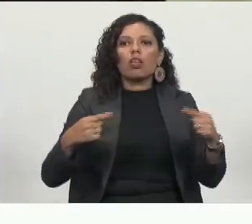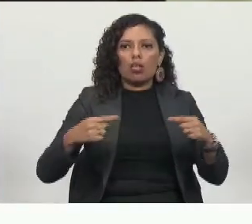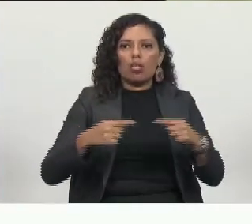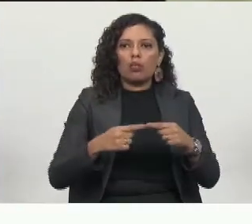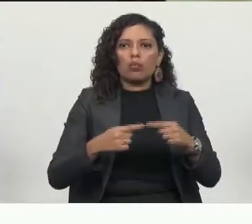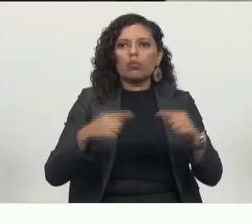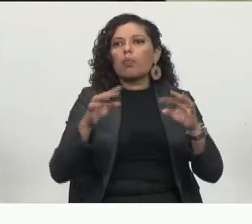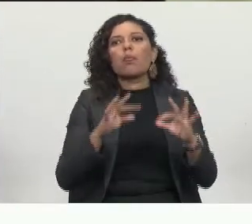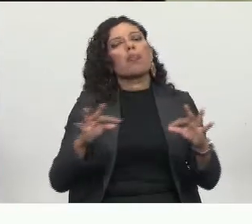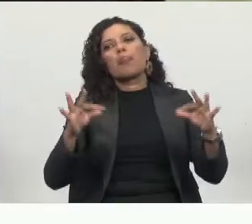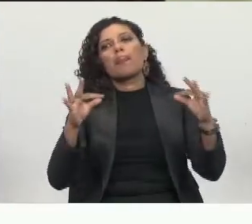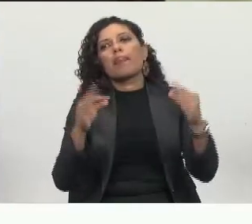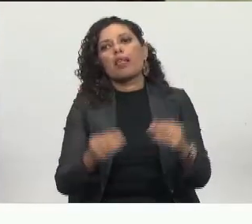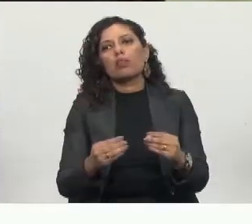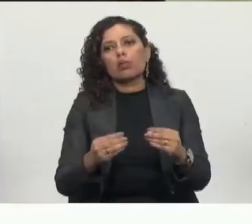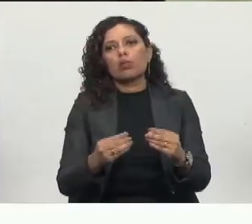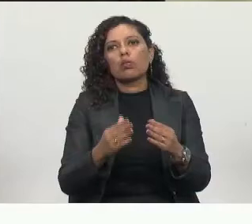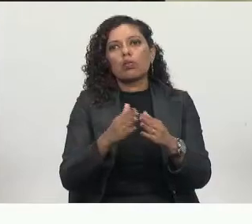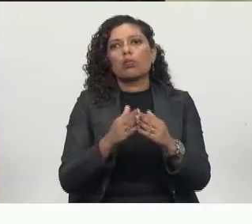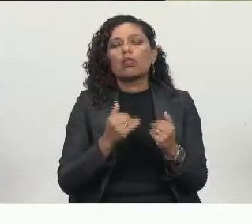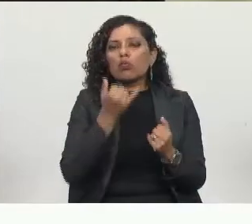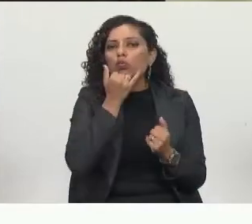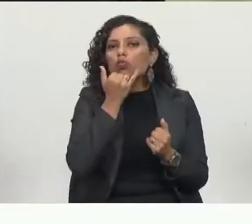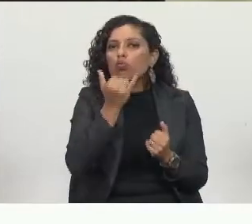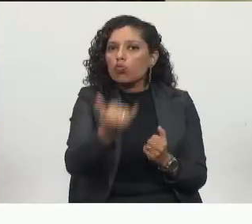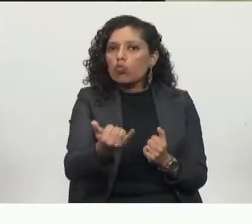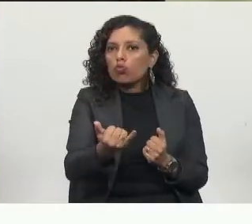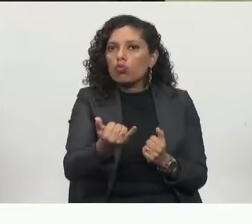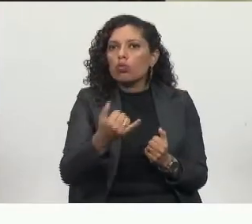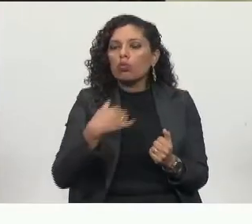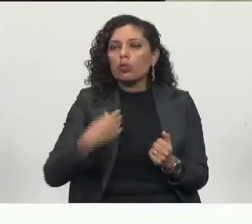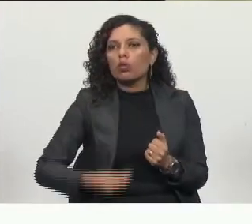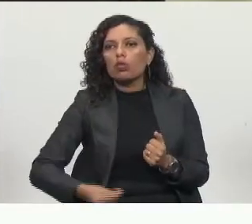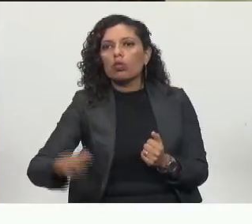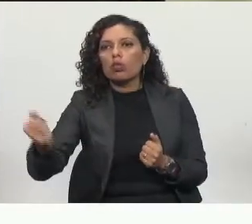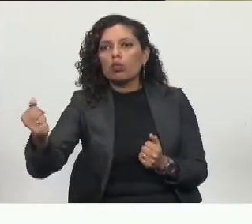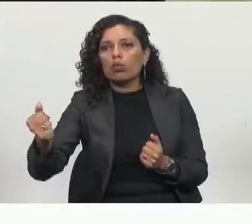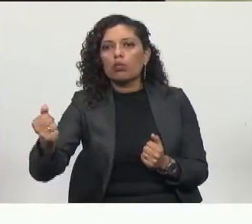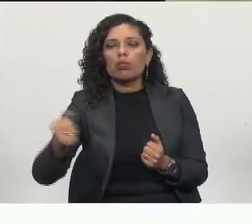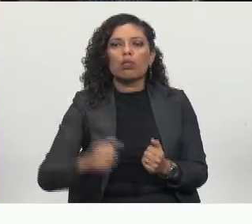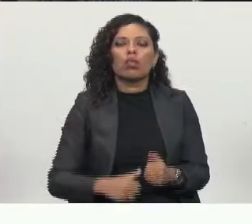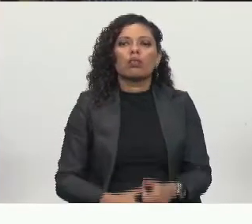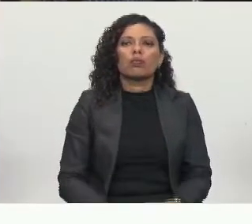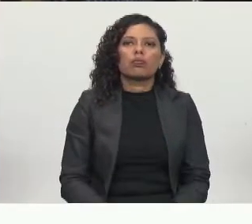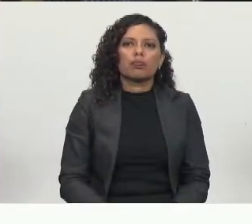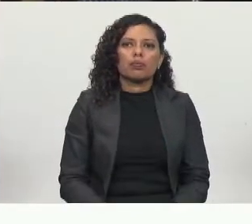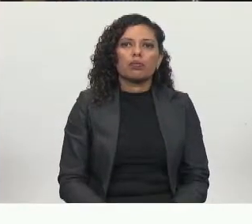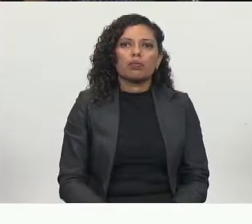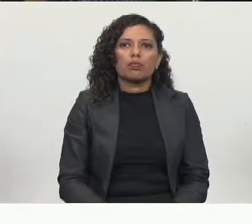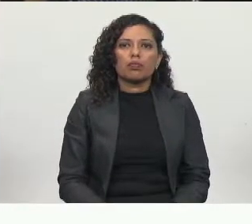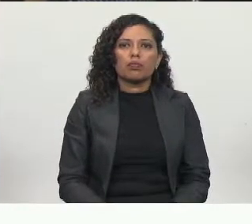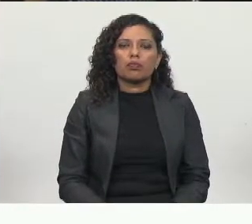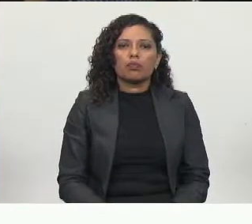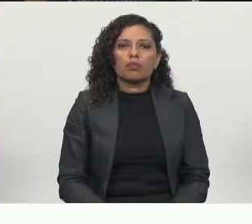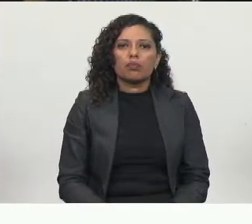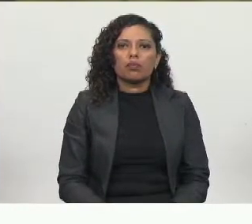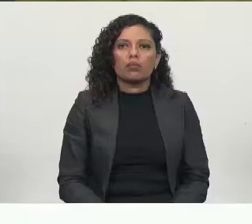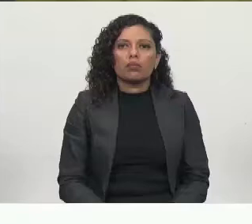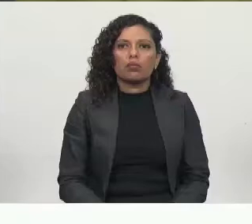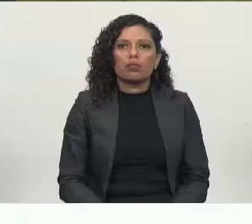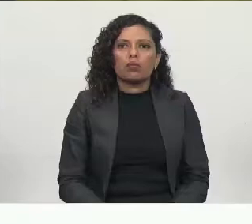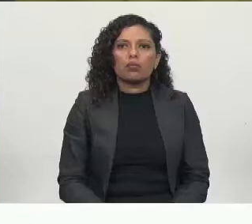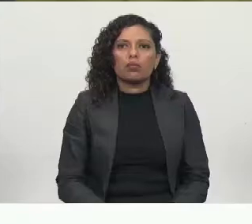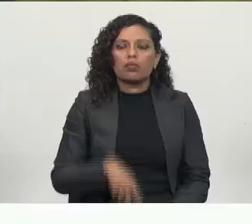Queria deixar essas considerações aqui, pedir desculpa pela minha saída, que eu tenho que sair, presidente. Bom, Bruno, ótimo. Está bem que você veio.